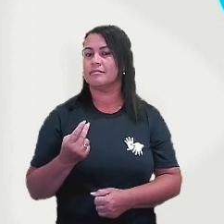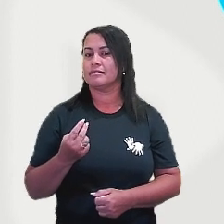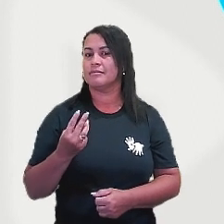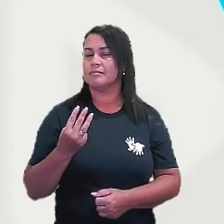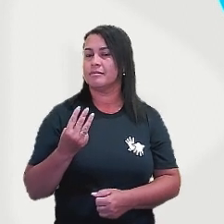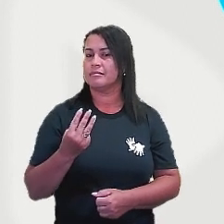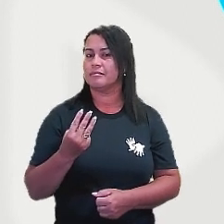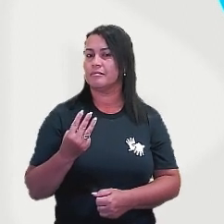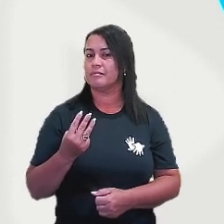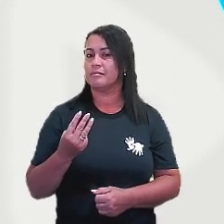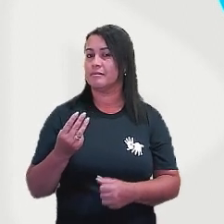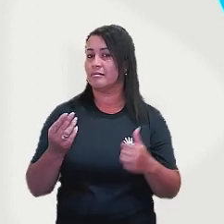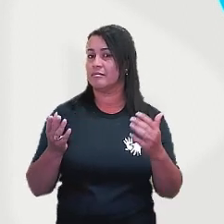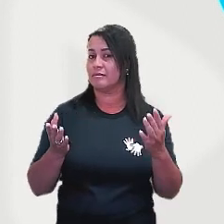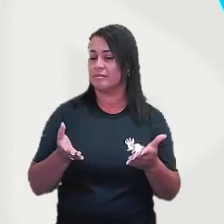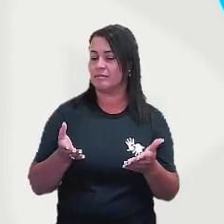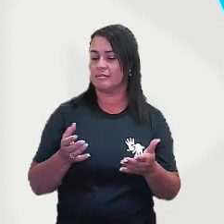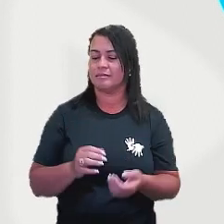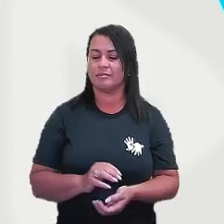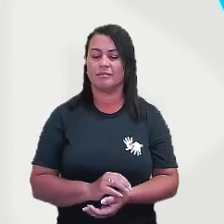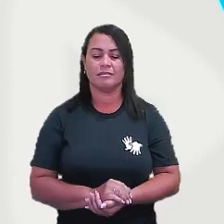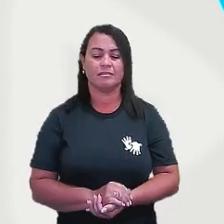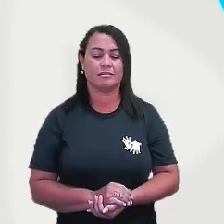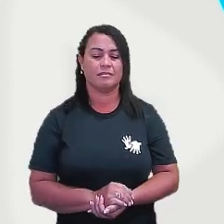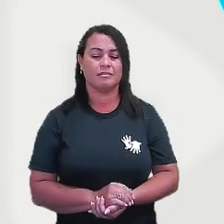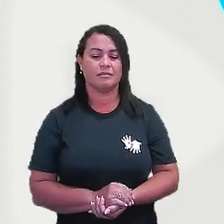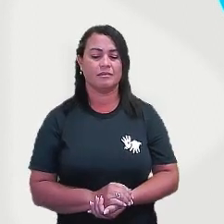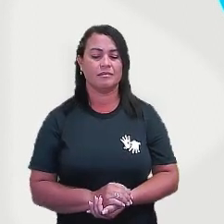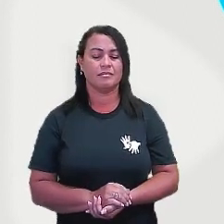2, 3 e já!